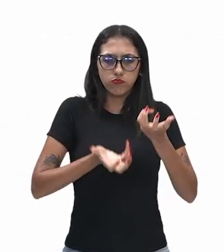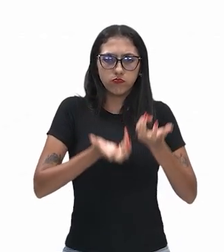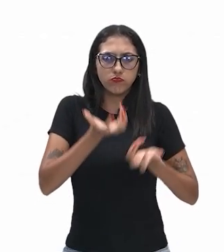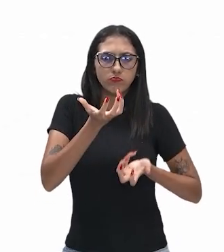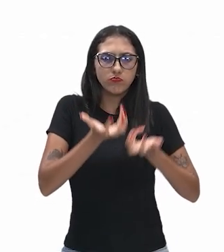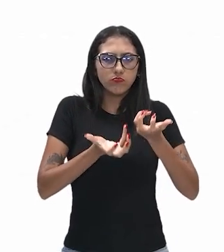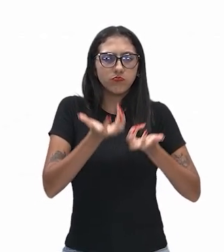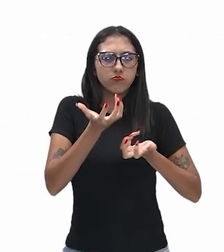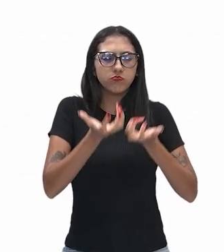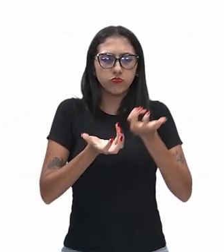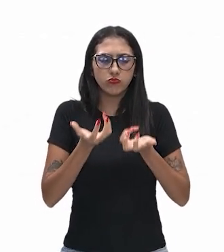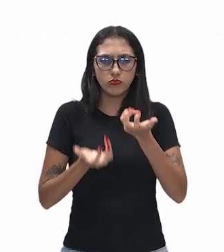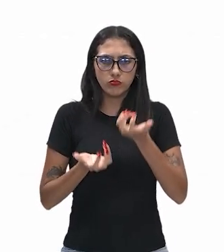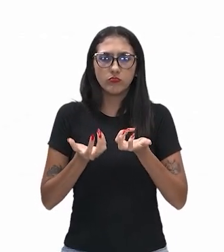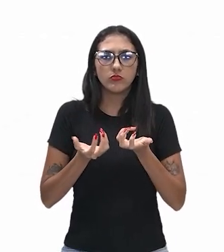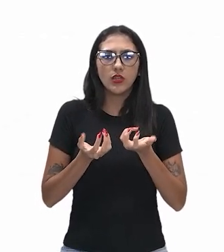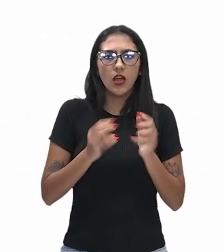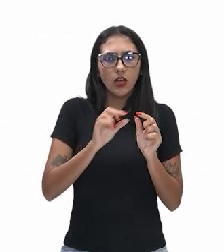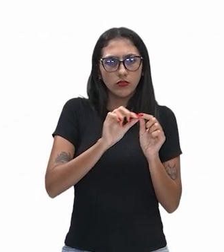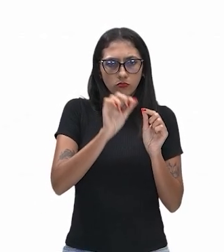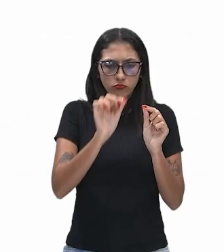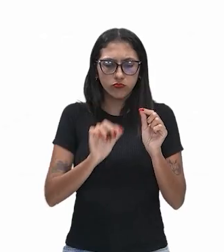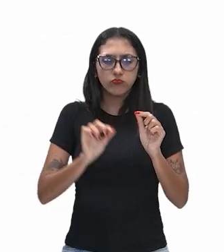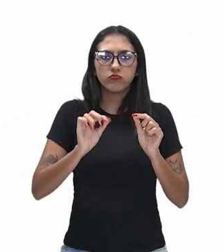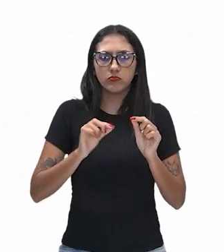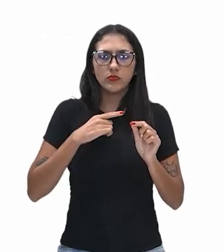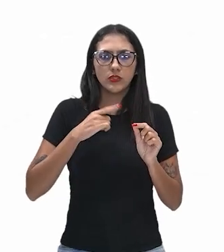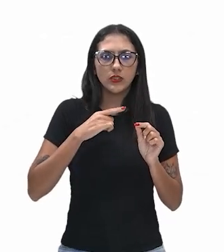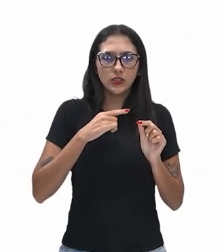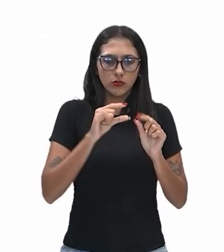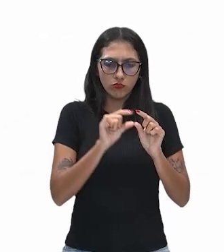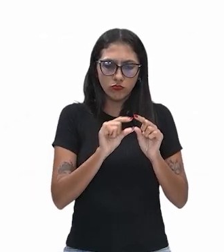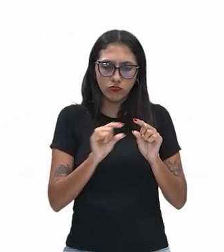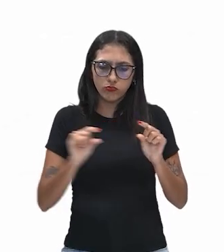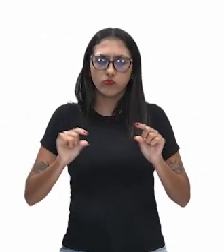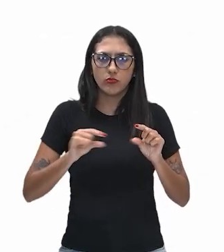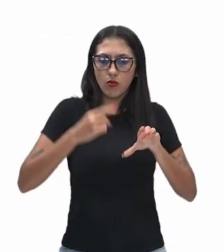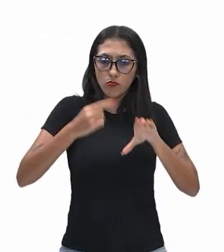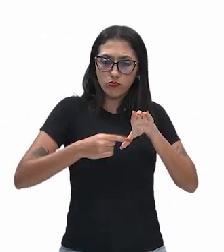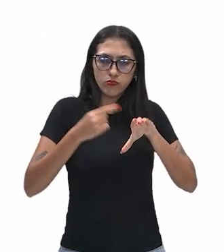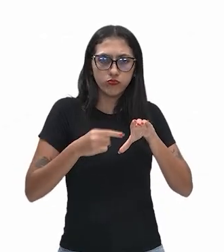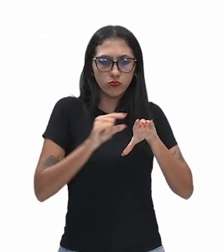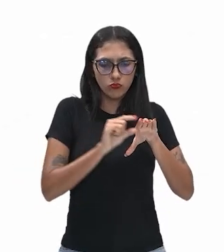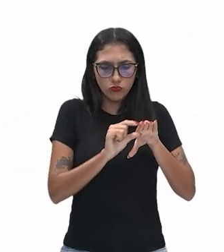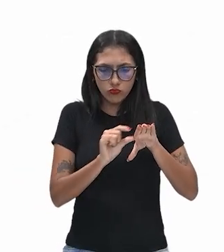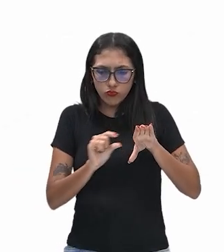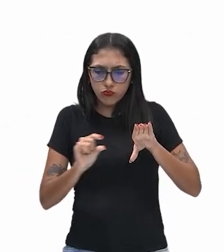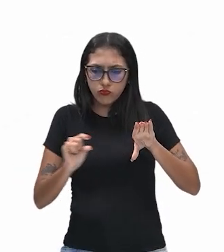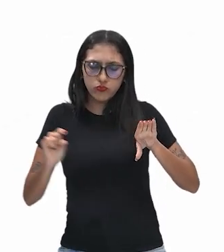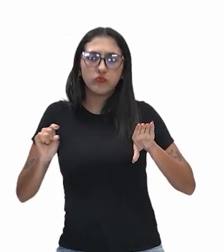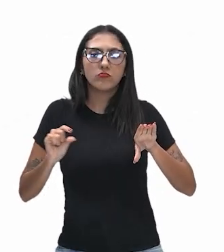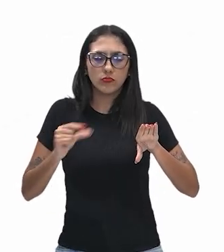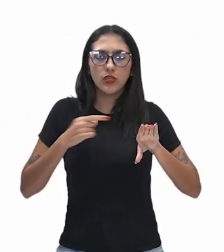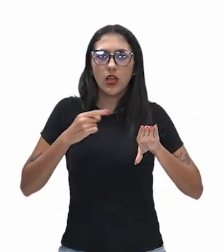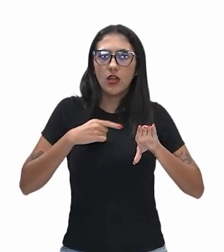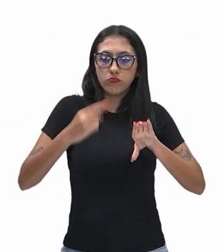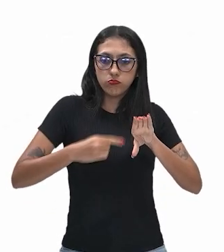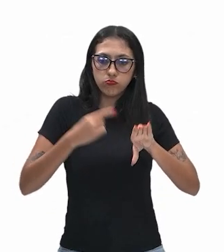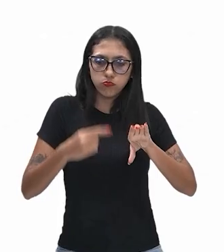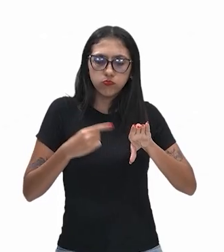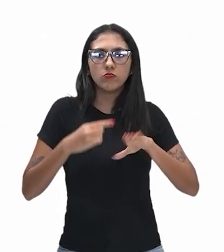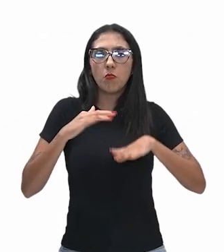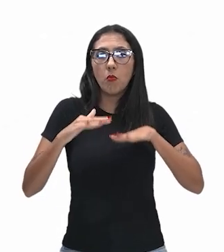vai evaporar e vai passar lá pela turbina, gente. E ao passar pela turbina, ela vai aí começar a gerar